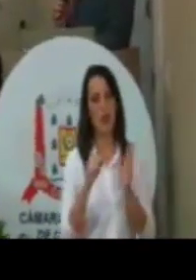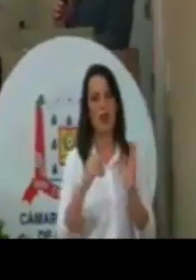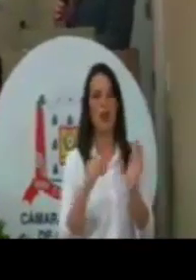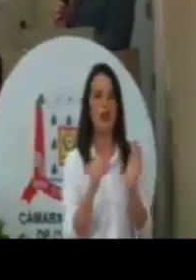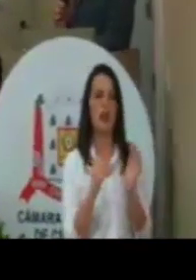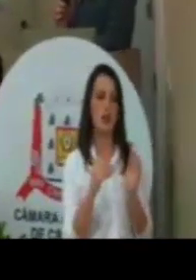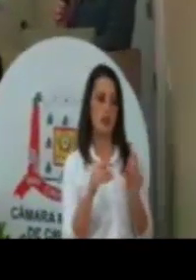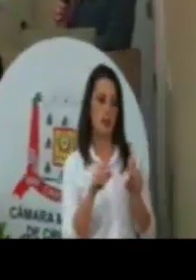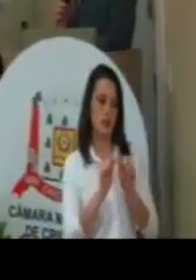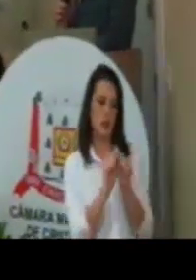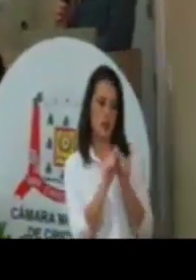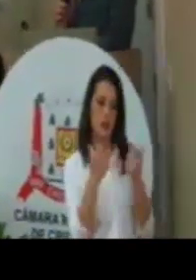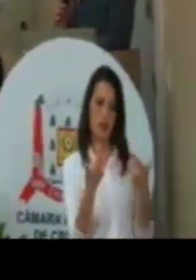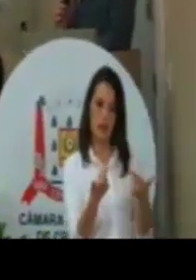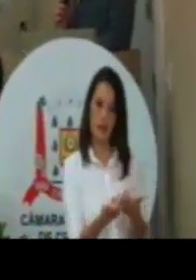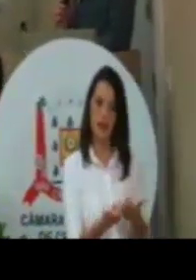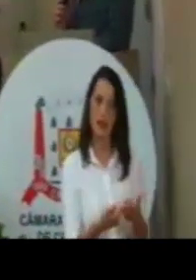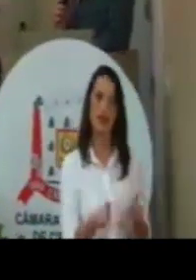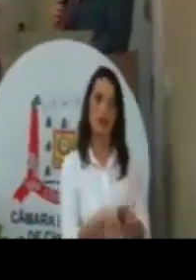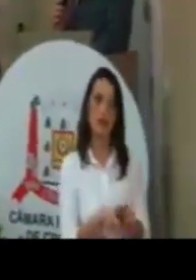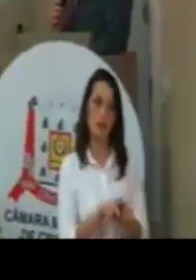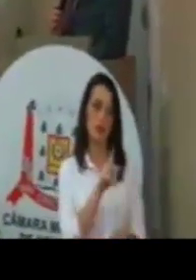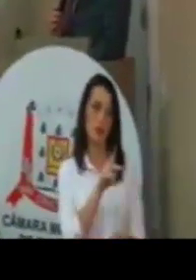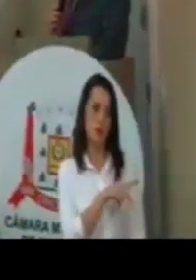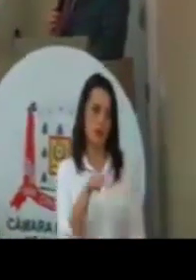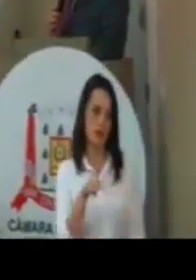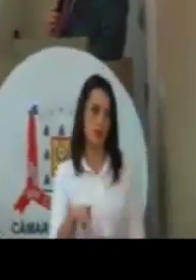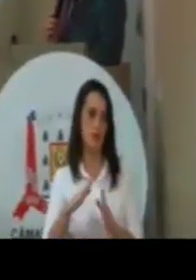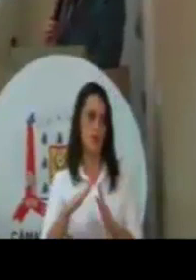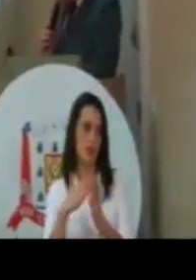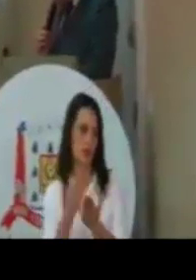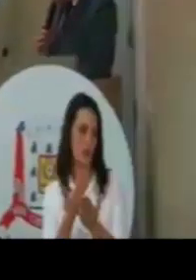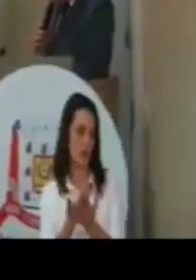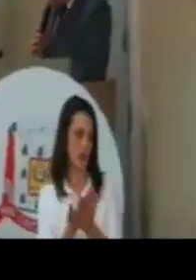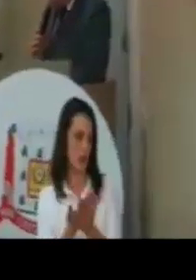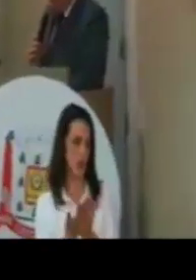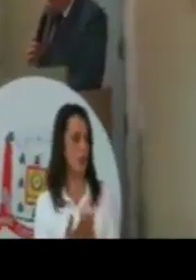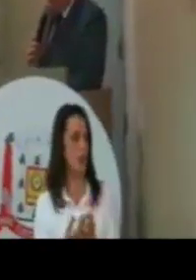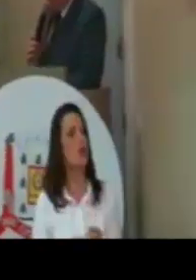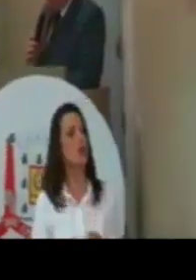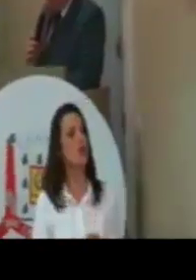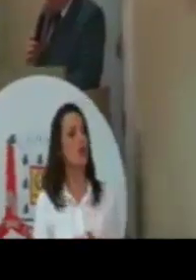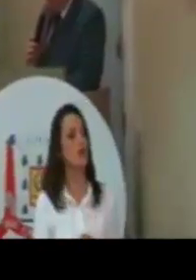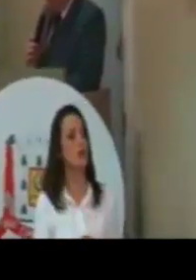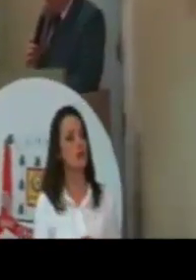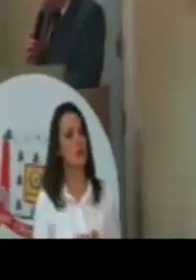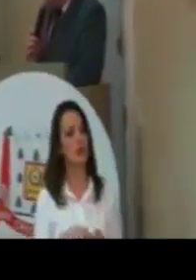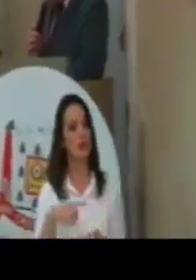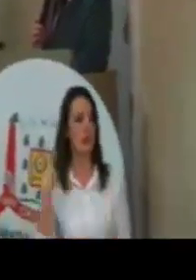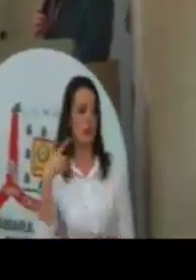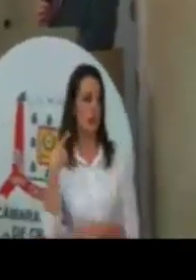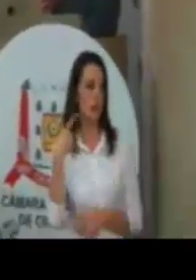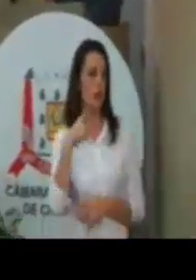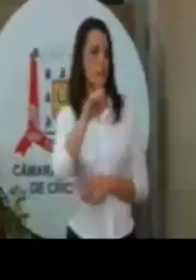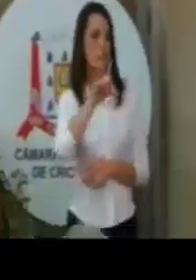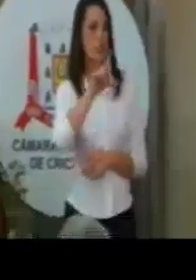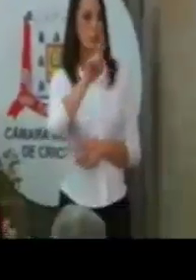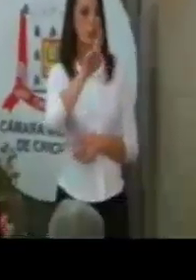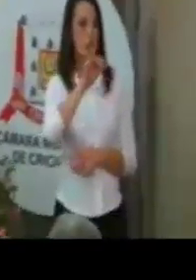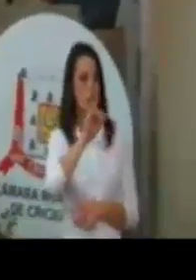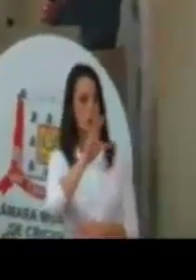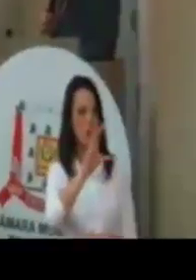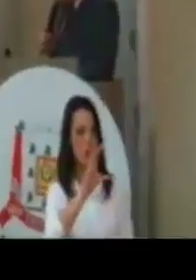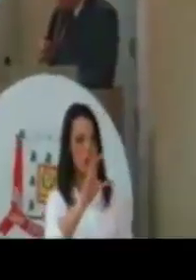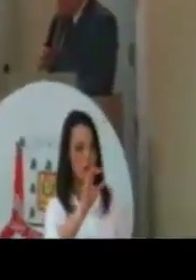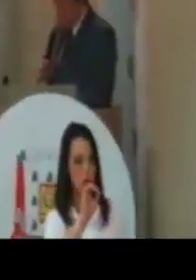Assembleia Legislativa do Estado e representa o presidente da Escola do Legislativo, a Escola do Legislativo, o deputado Lício Mauro da Silveira. É